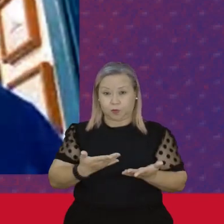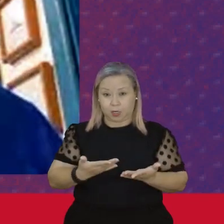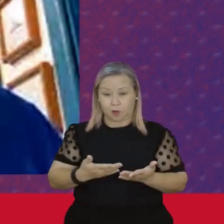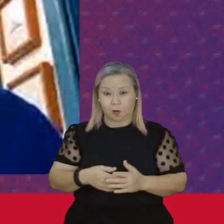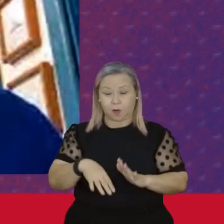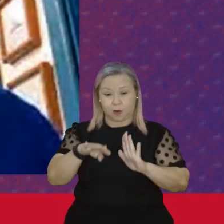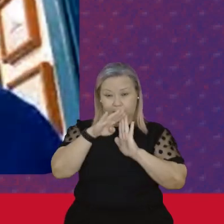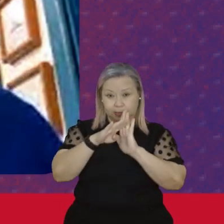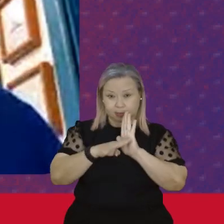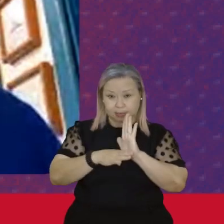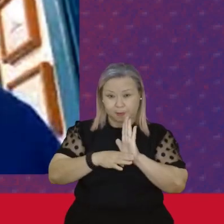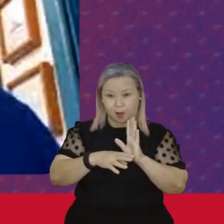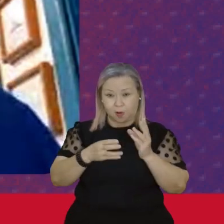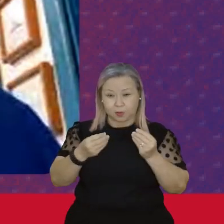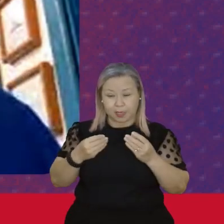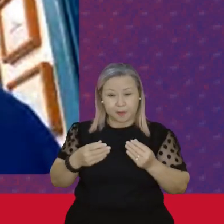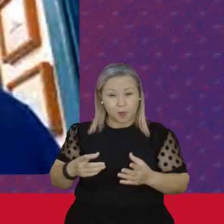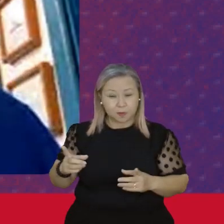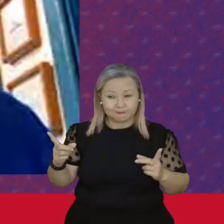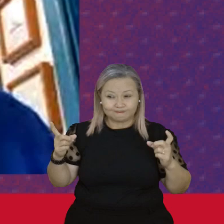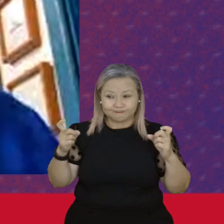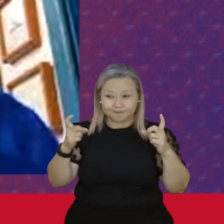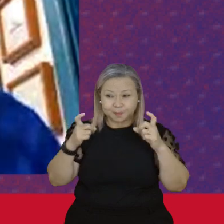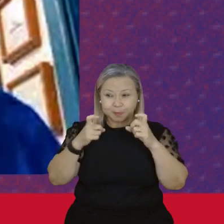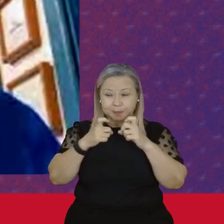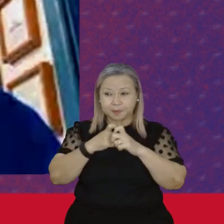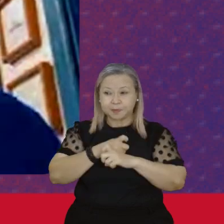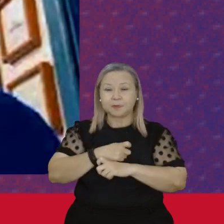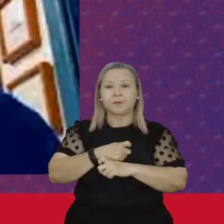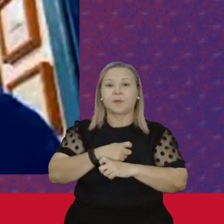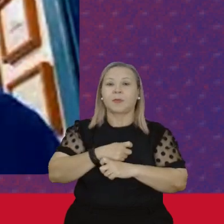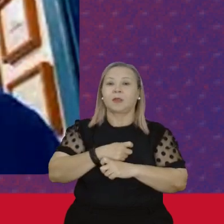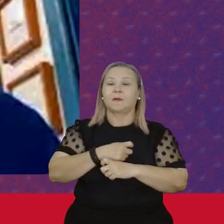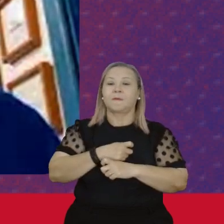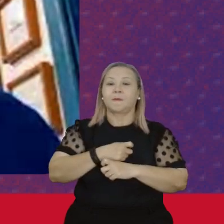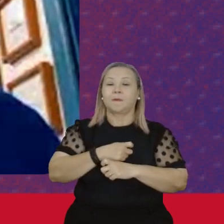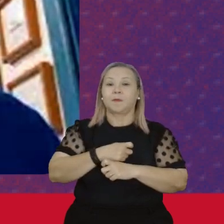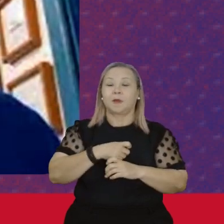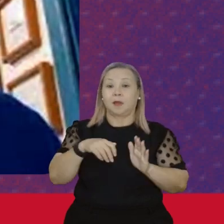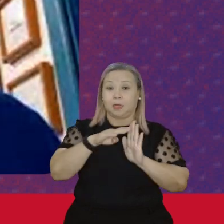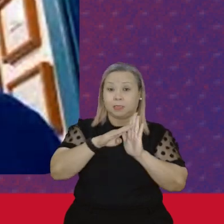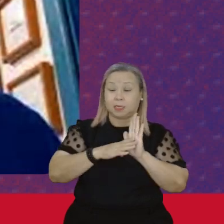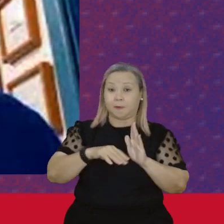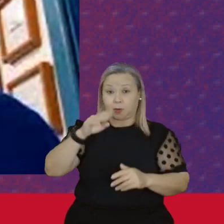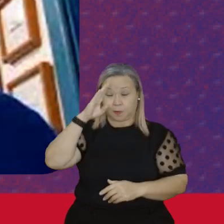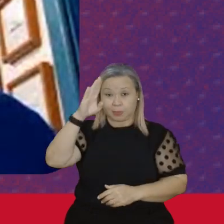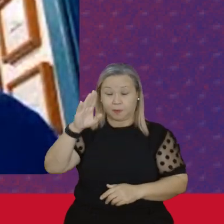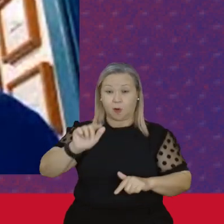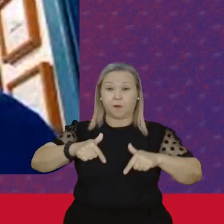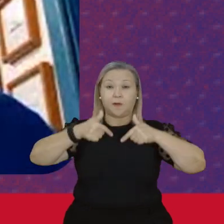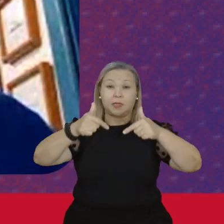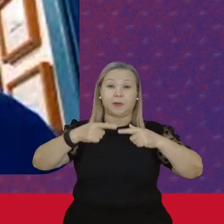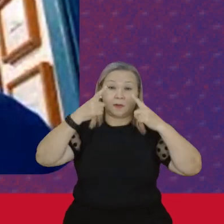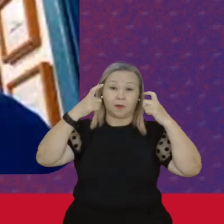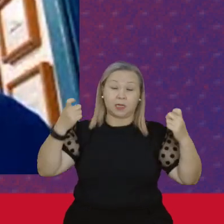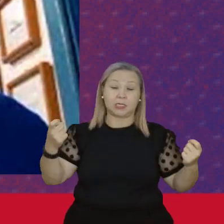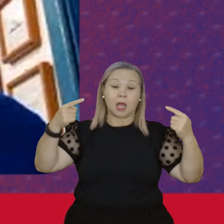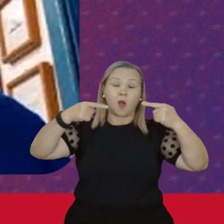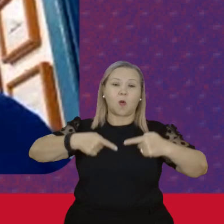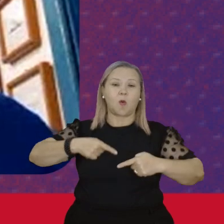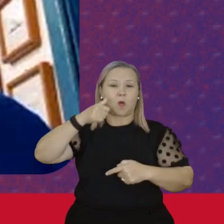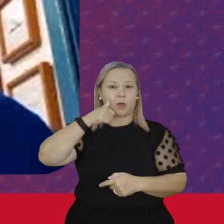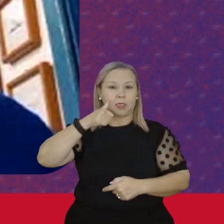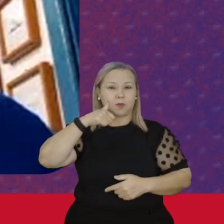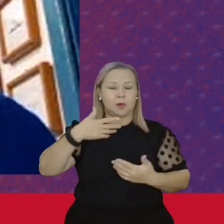que nos é muito cara, que para mim é talvez a principal, é o enfrentamento da violência contra as mulheres. Né?